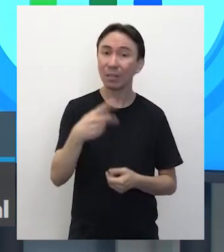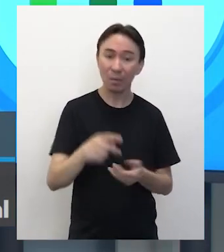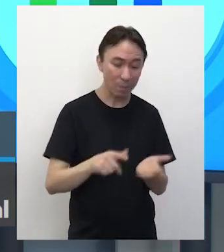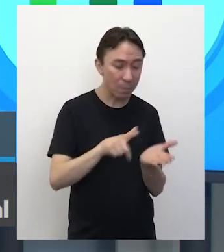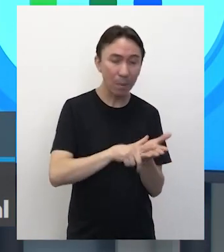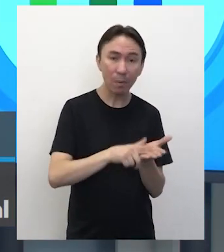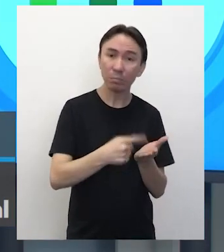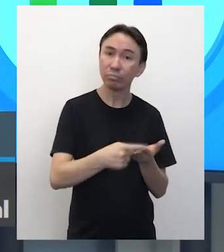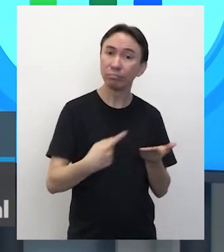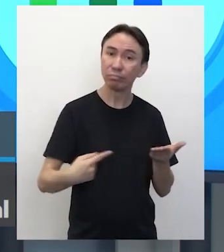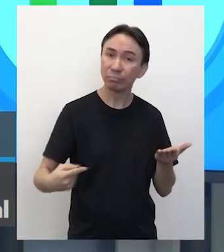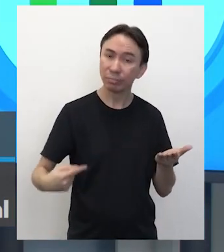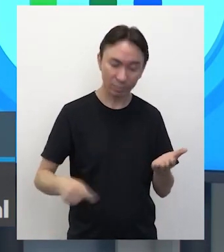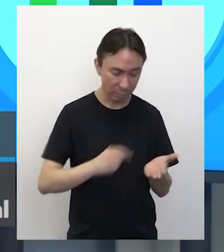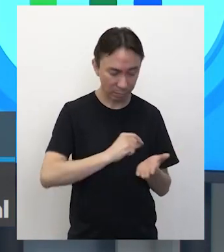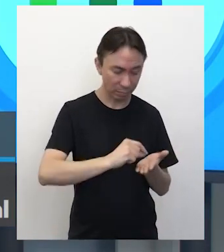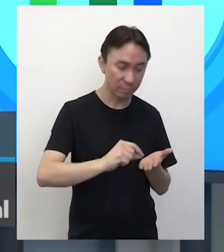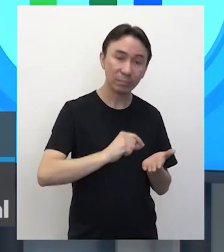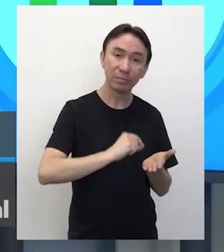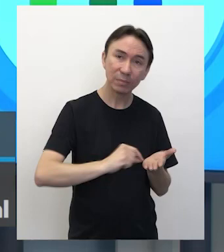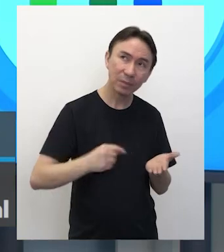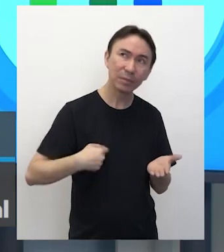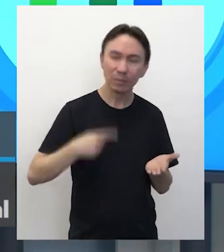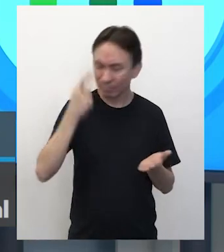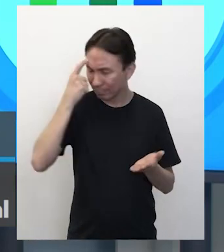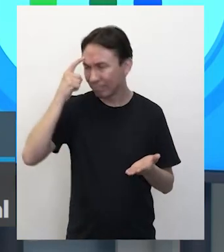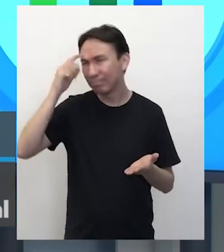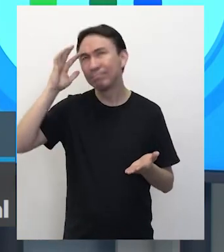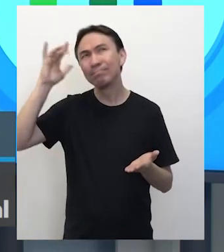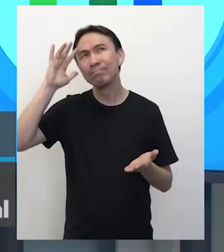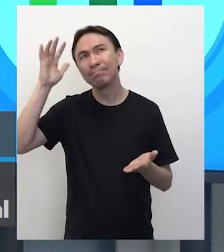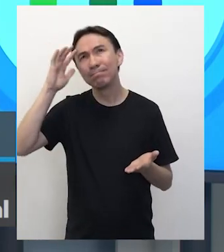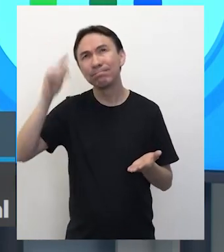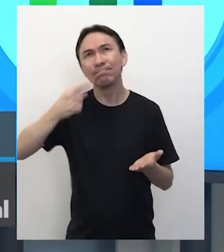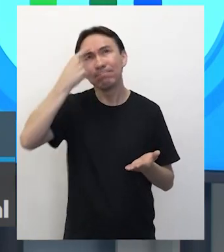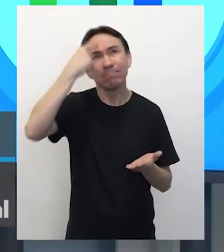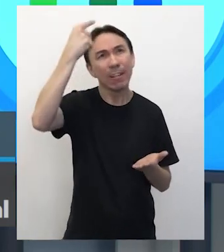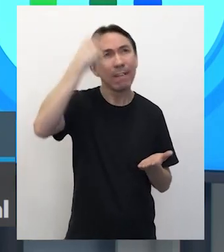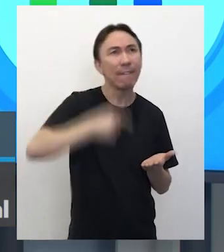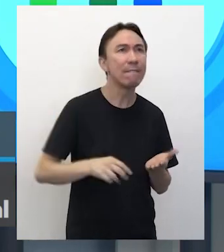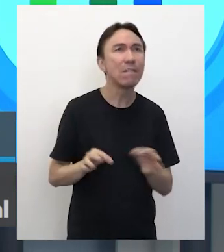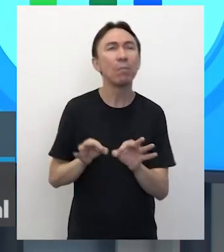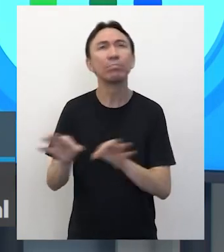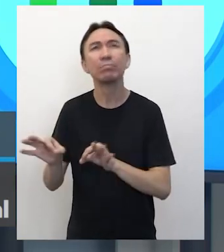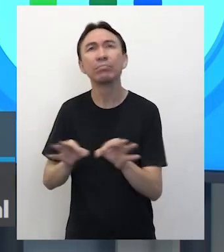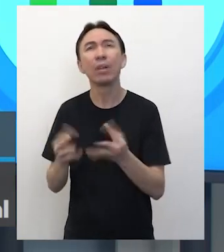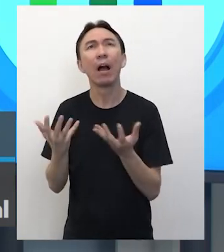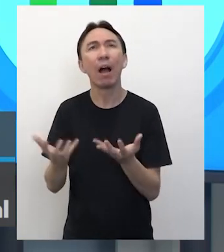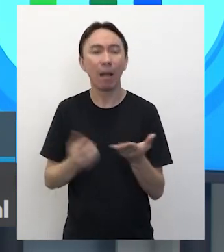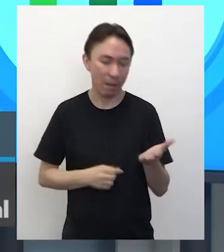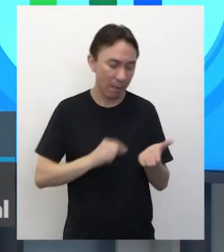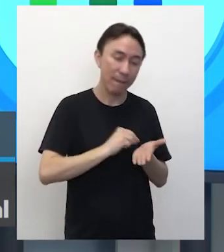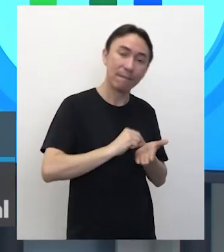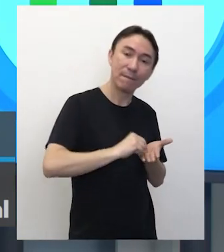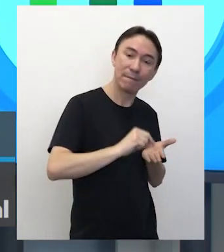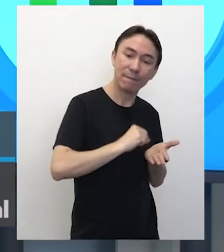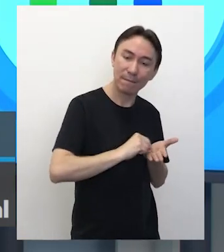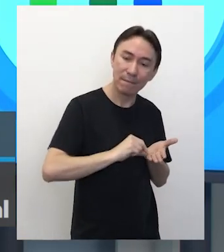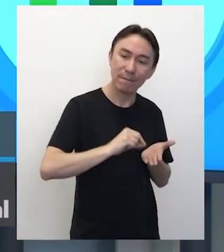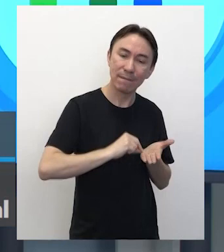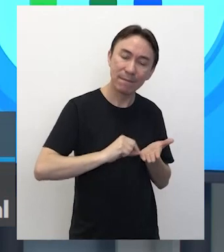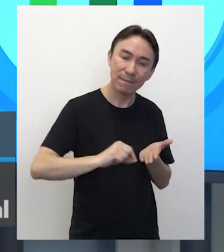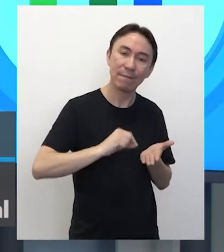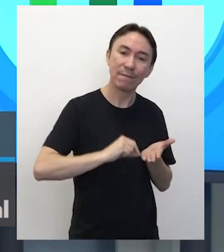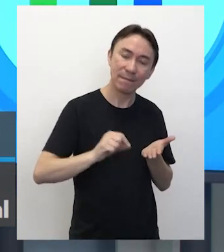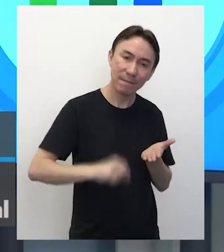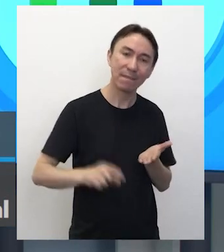vai anotando as suas ideias, os seus pensamentos, os seus planos, que você deixa ali sempre pertinho de você. Esse é o